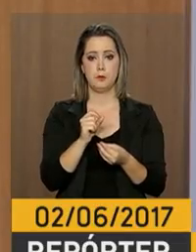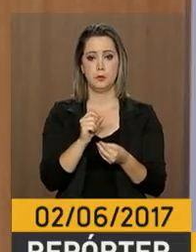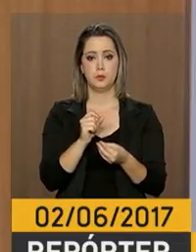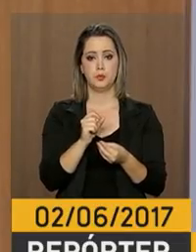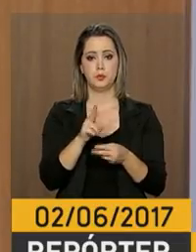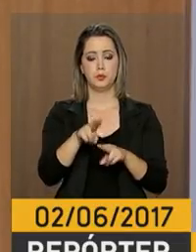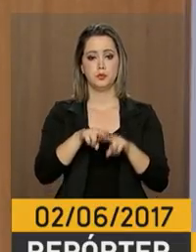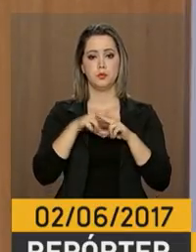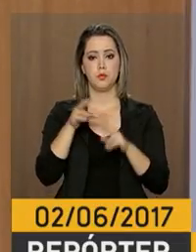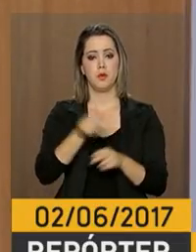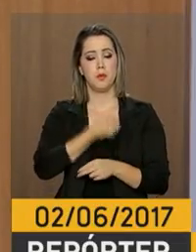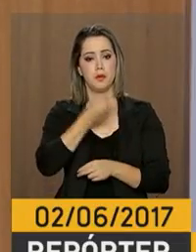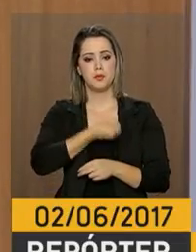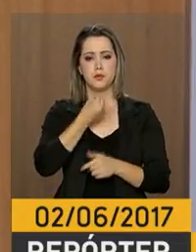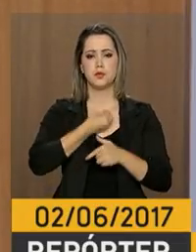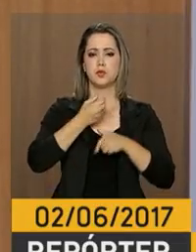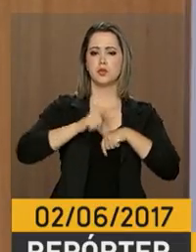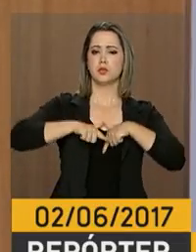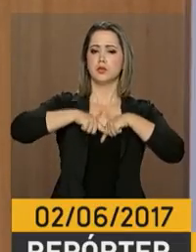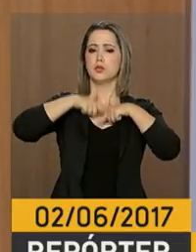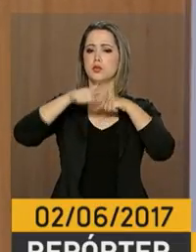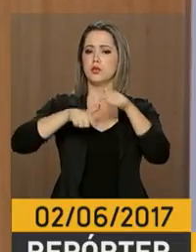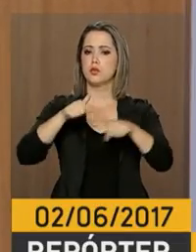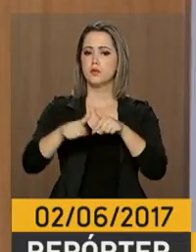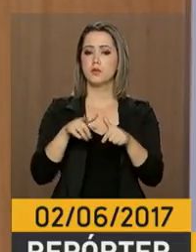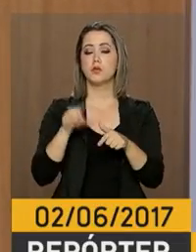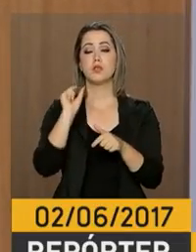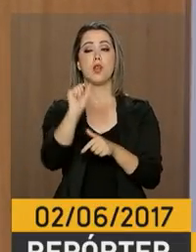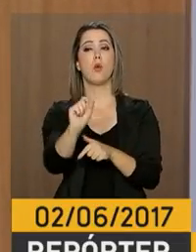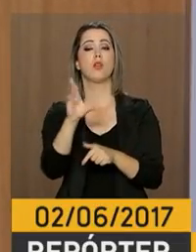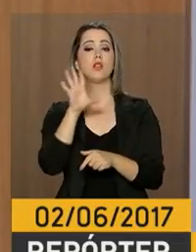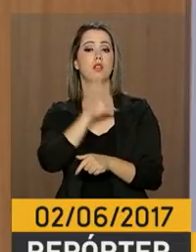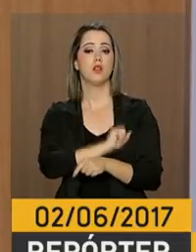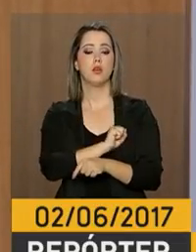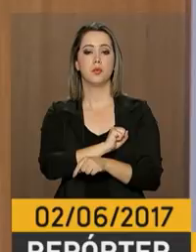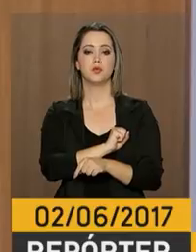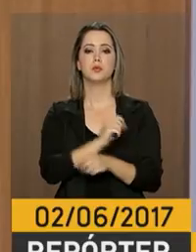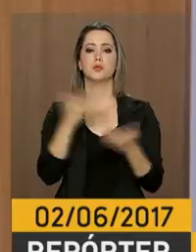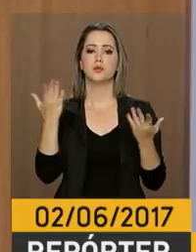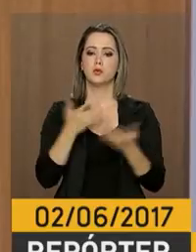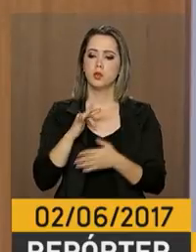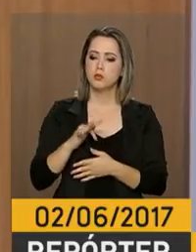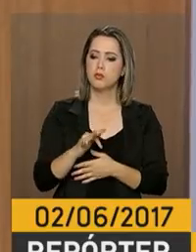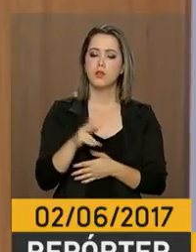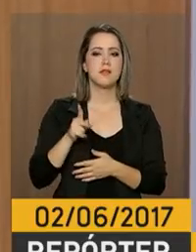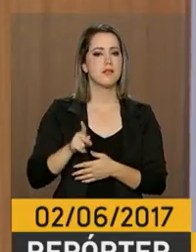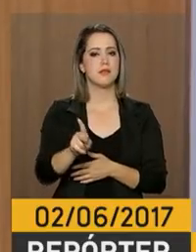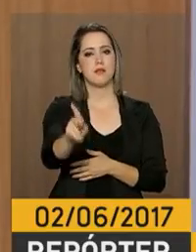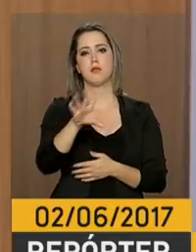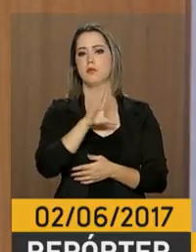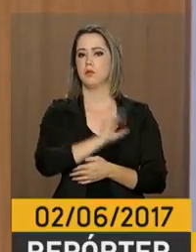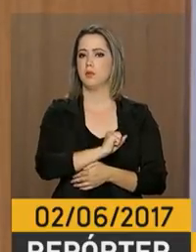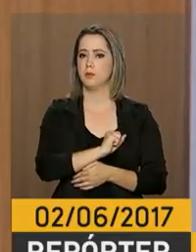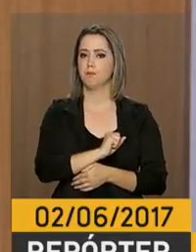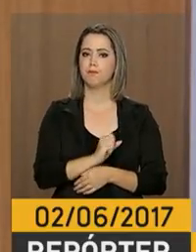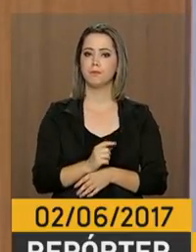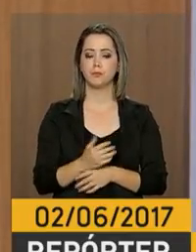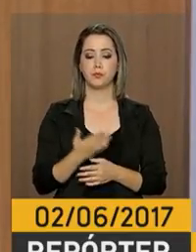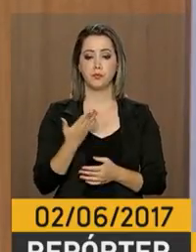a dedicação ao que amo e continuarei amando